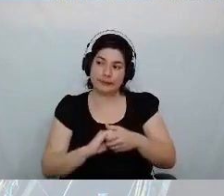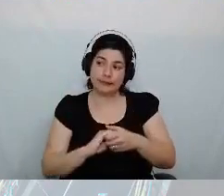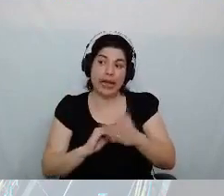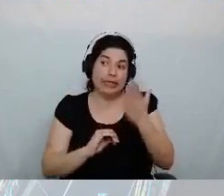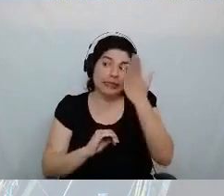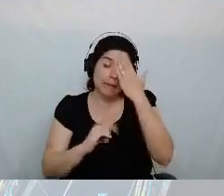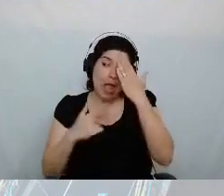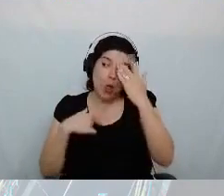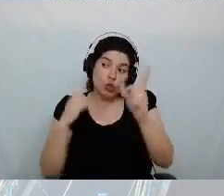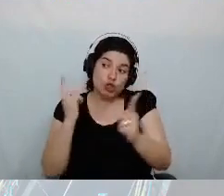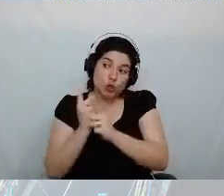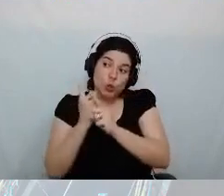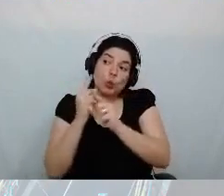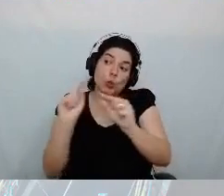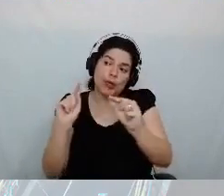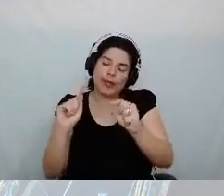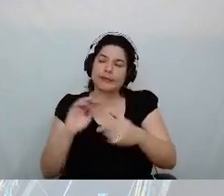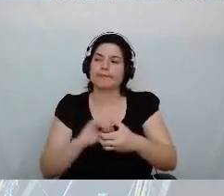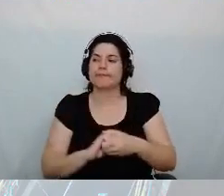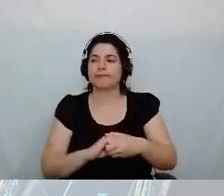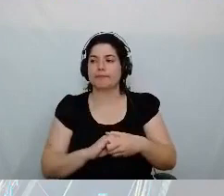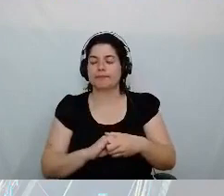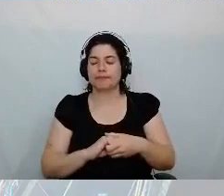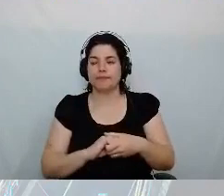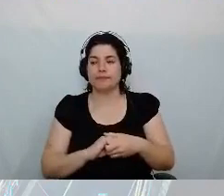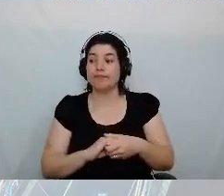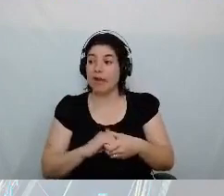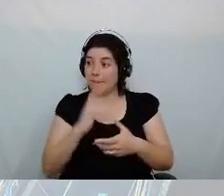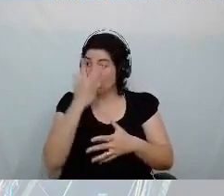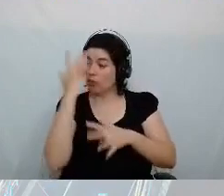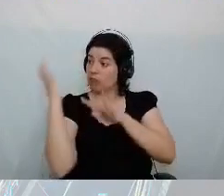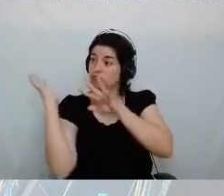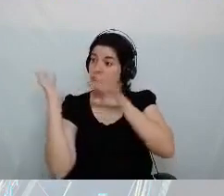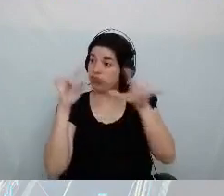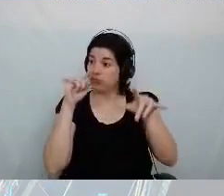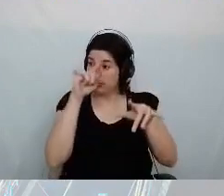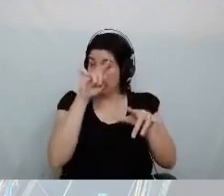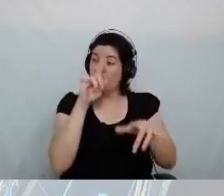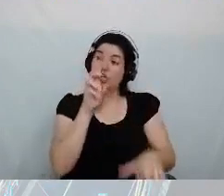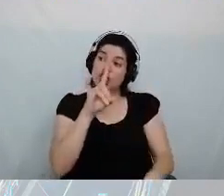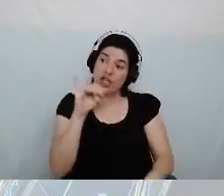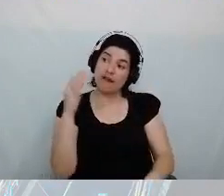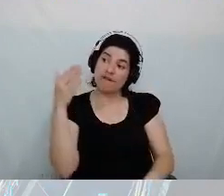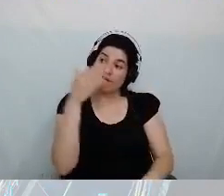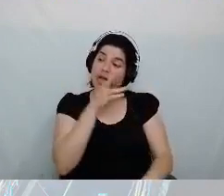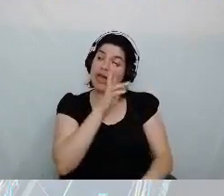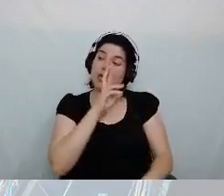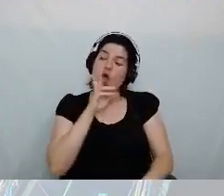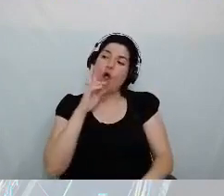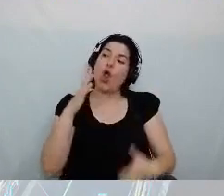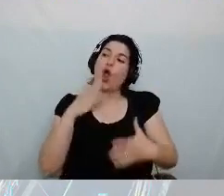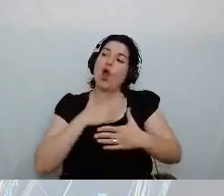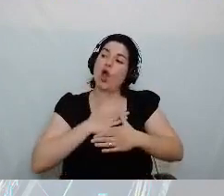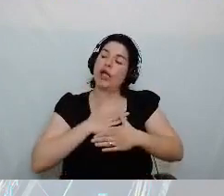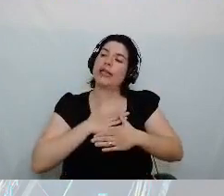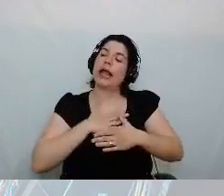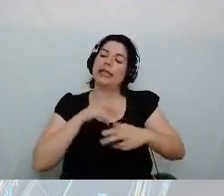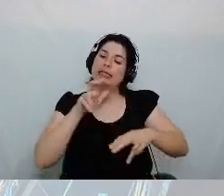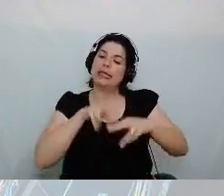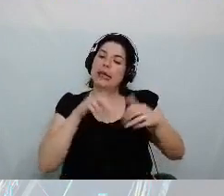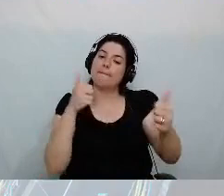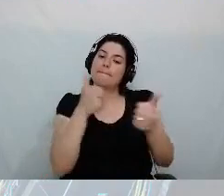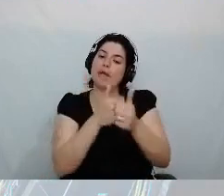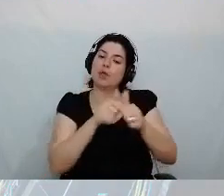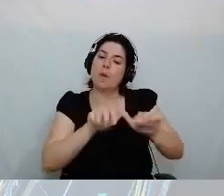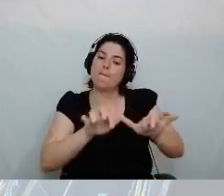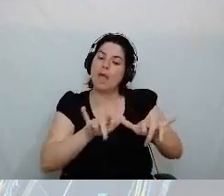descobri? Que normalmente a galera que vai no restaurante nesse dia gosta de sentar perto do piano, que é